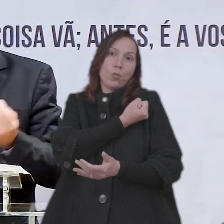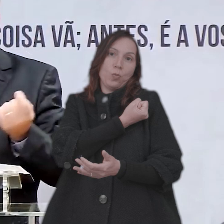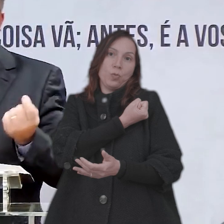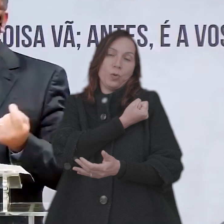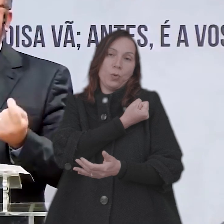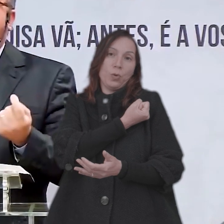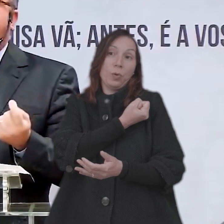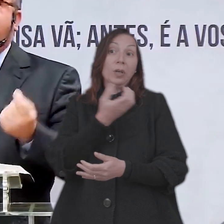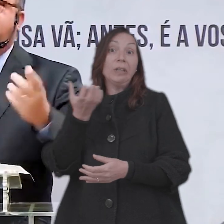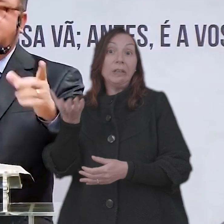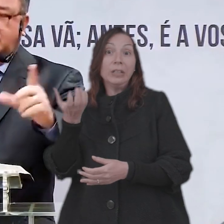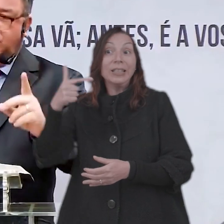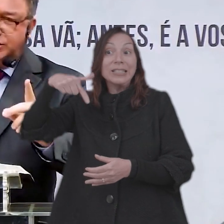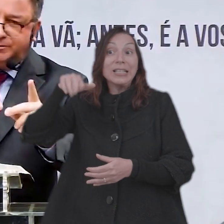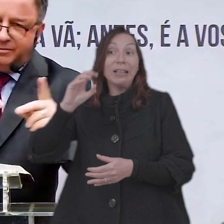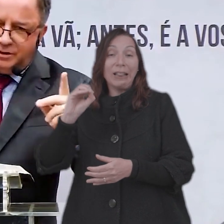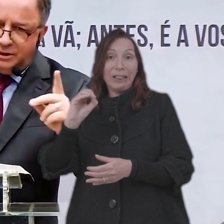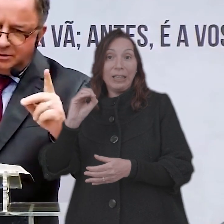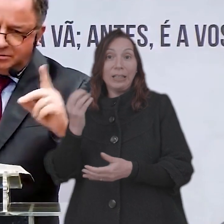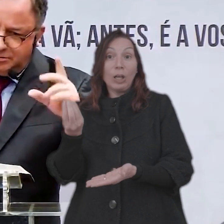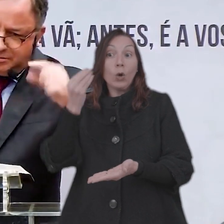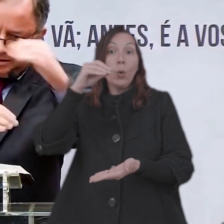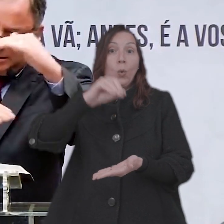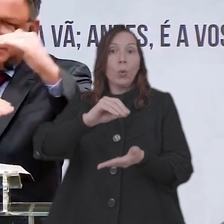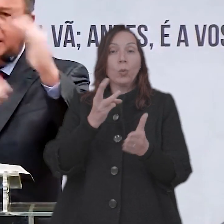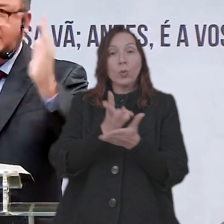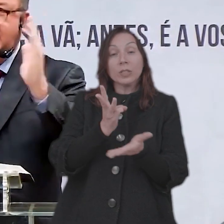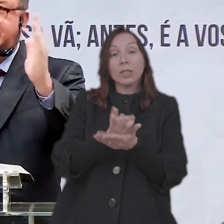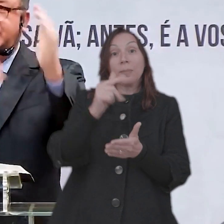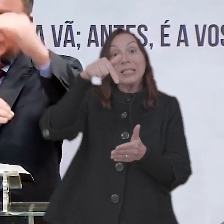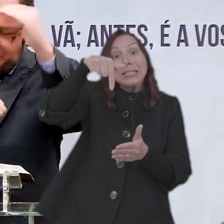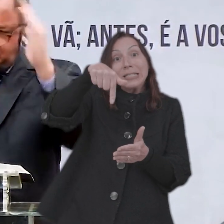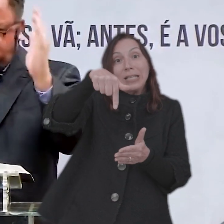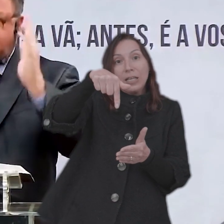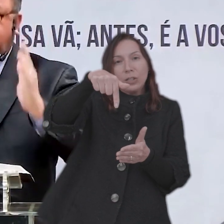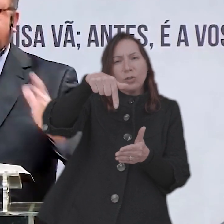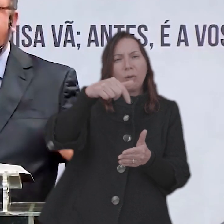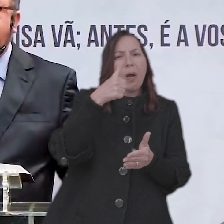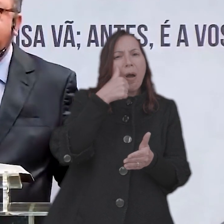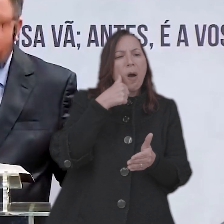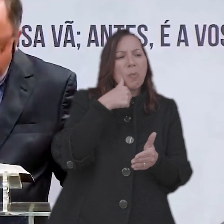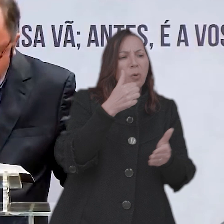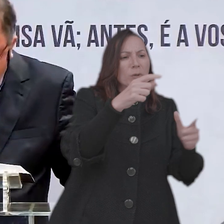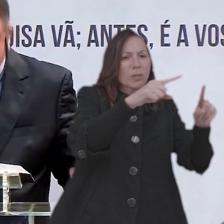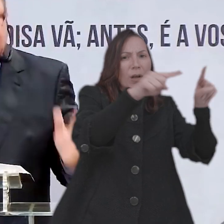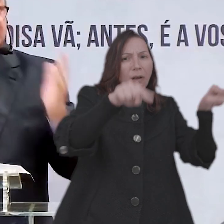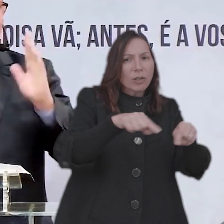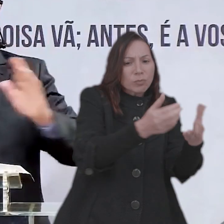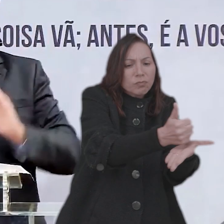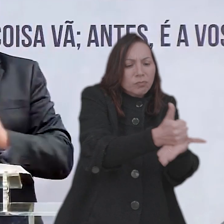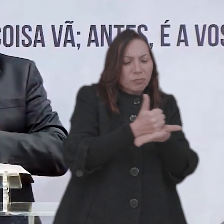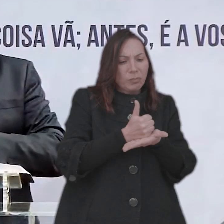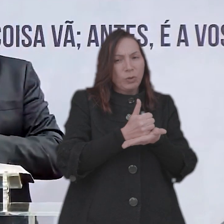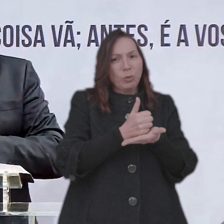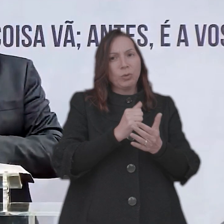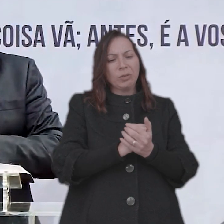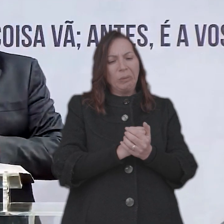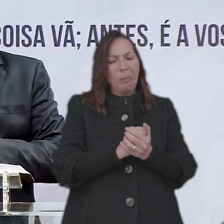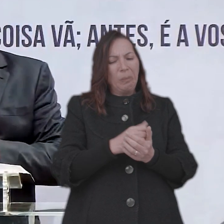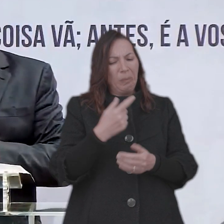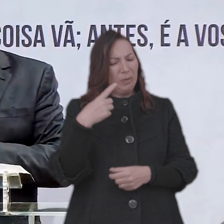7. Quando a moça trouxe para mim a caixinha da tintura número 7, eu achei muito